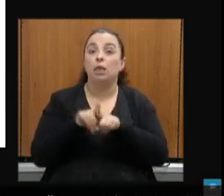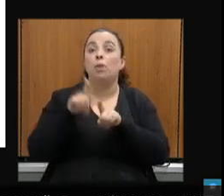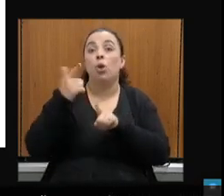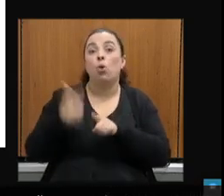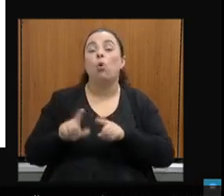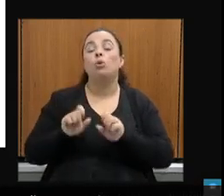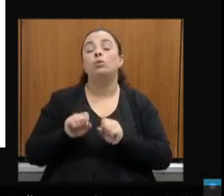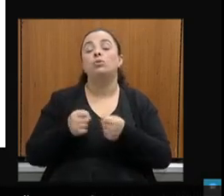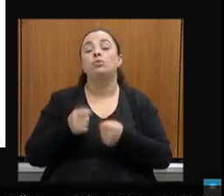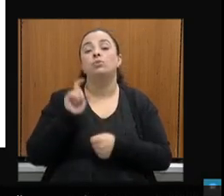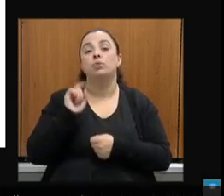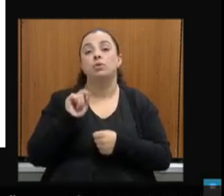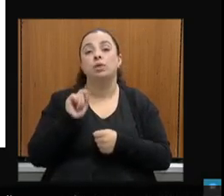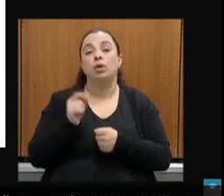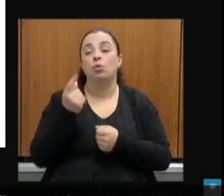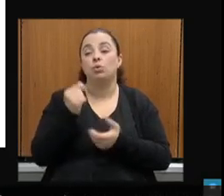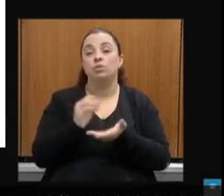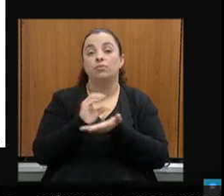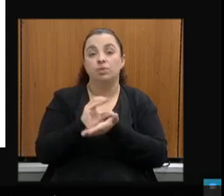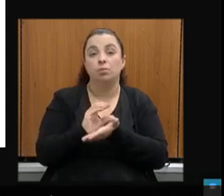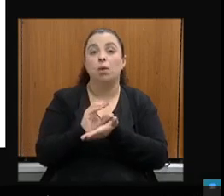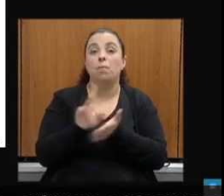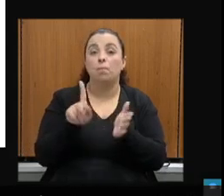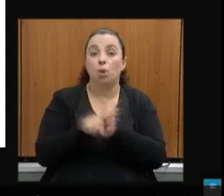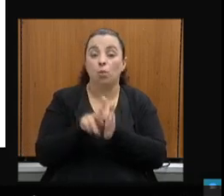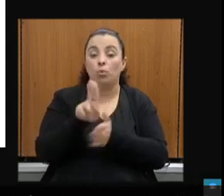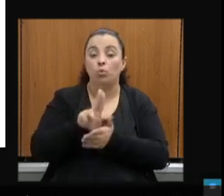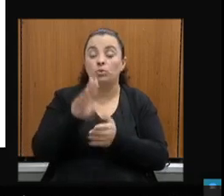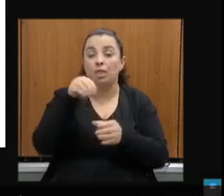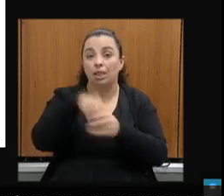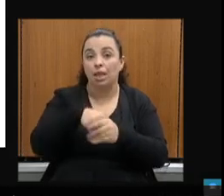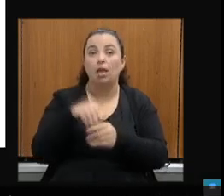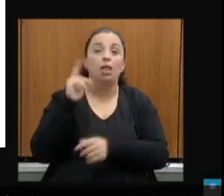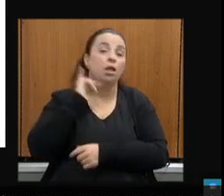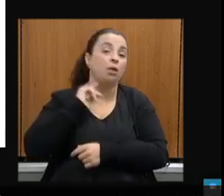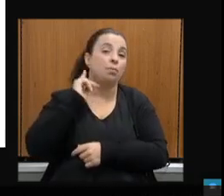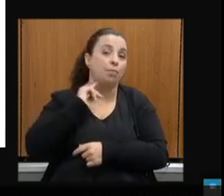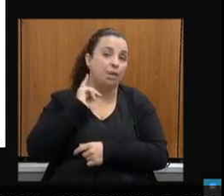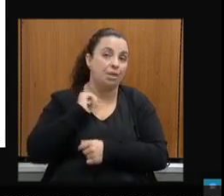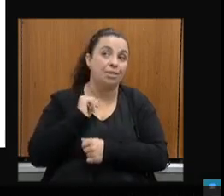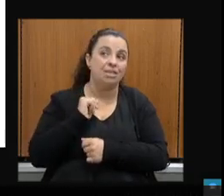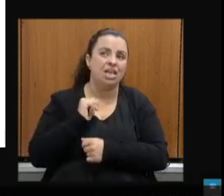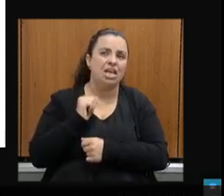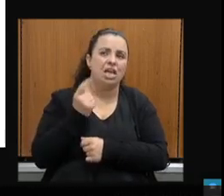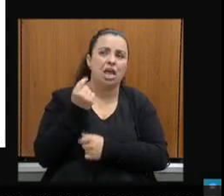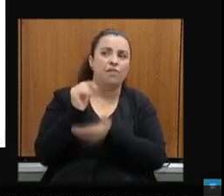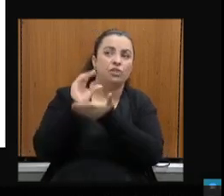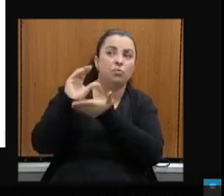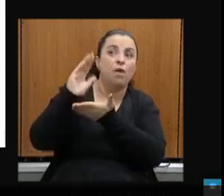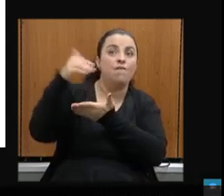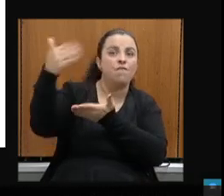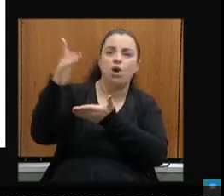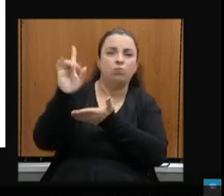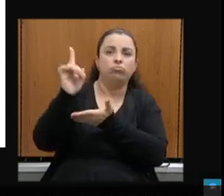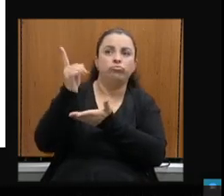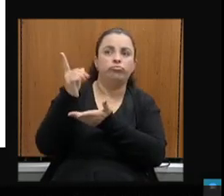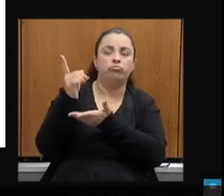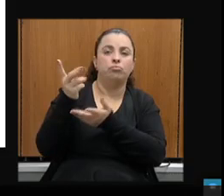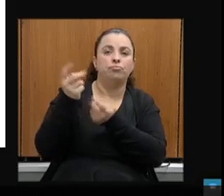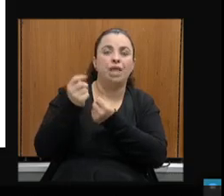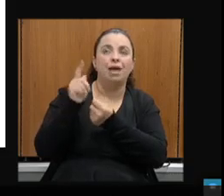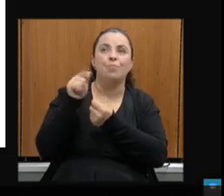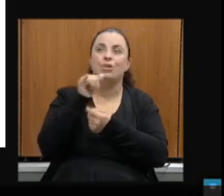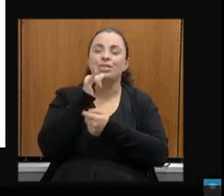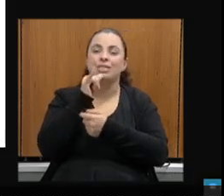o esforço de a entrar os investimentos em Minas e sair dos investimentos fora de minas né dizem vestimos Light